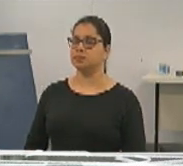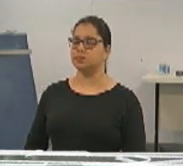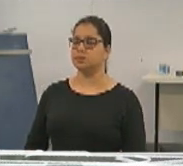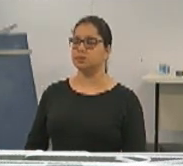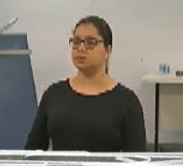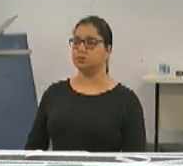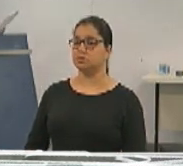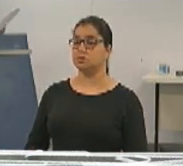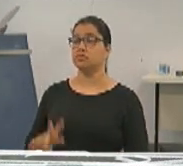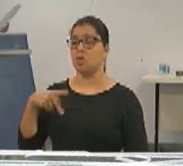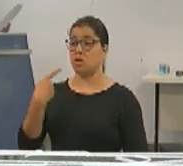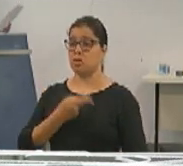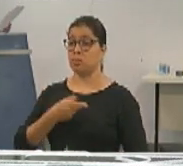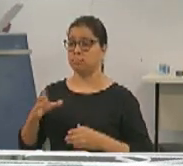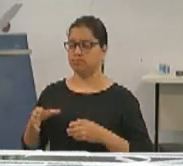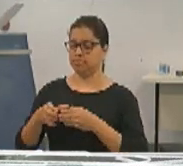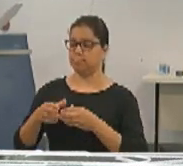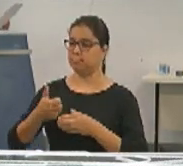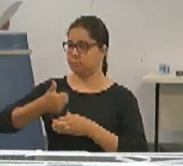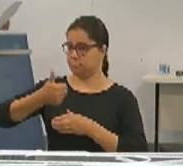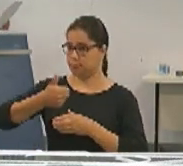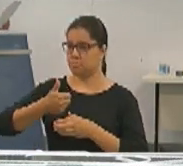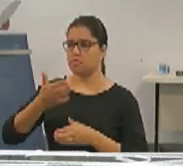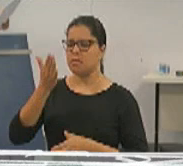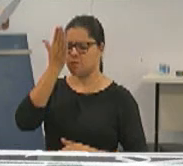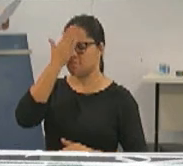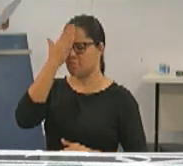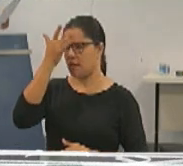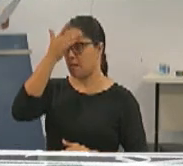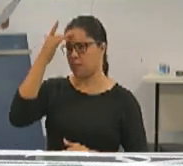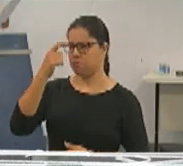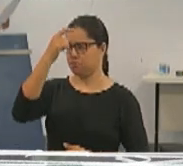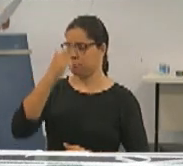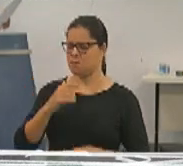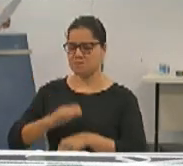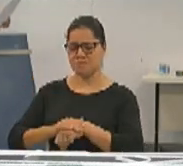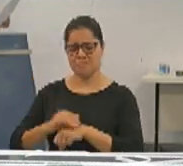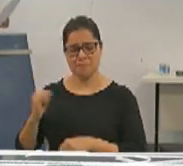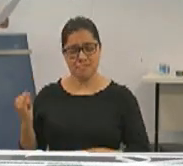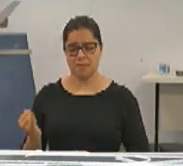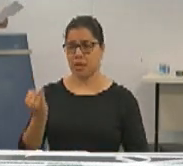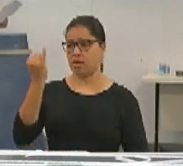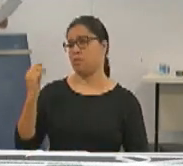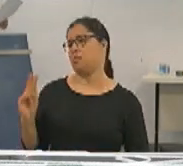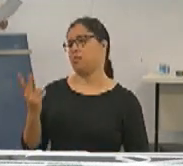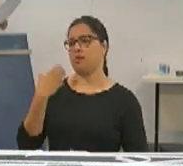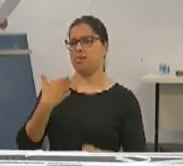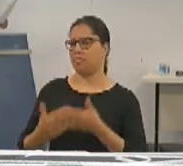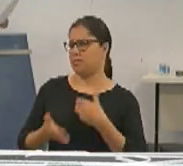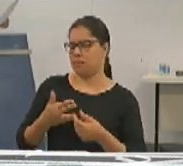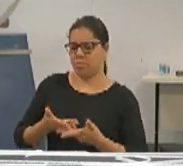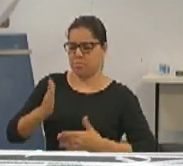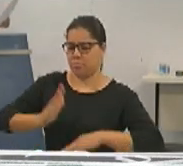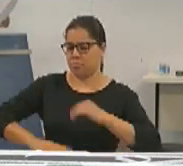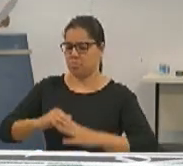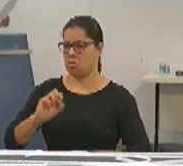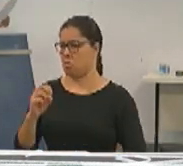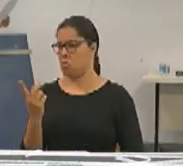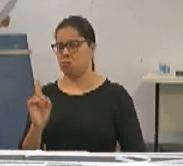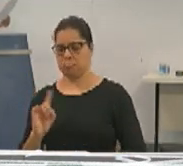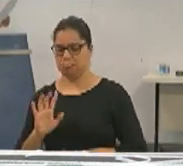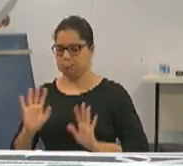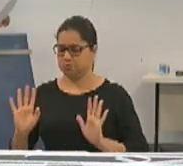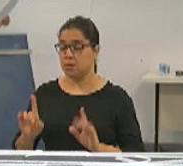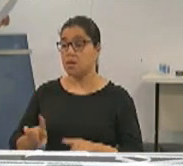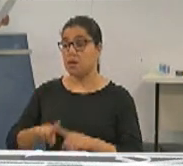Nós da Chapa 1 sabemos que as pessoas são nossos recursos mais valiosos, independente do vínculo trabalhista. O HU não só pertence ao